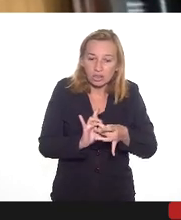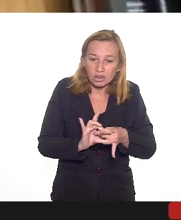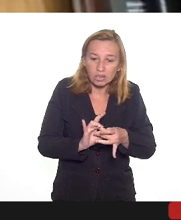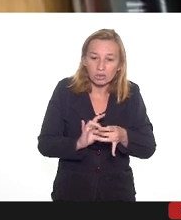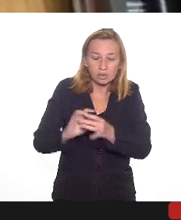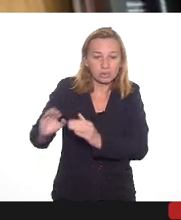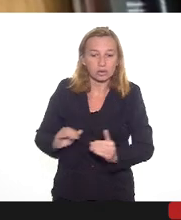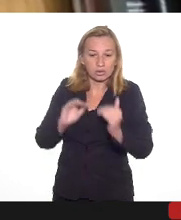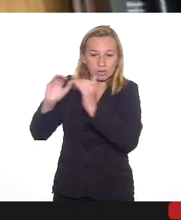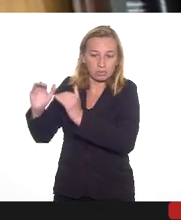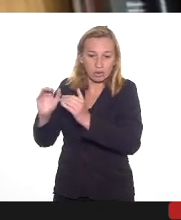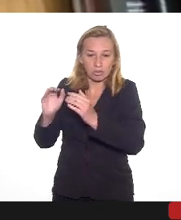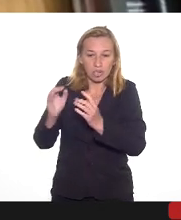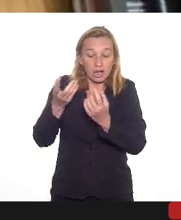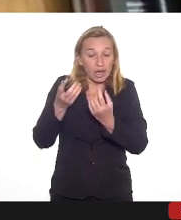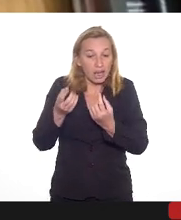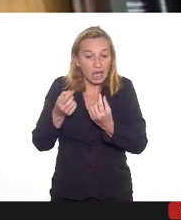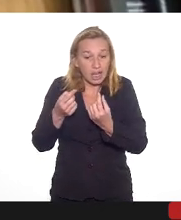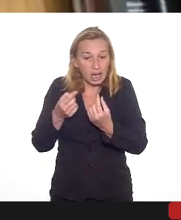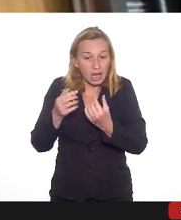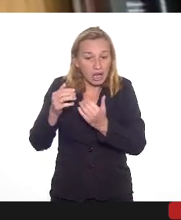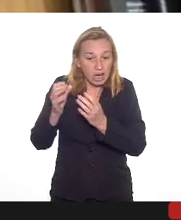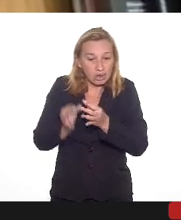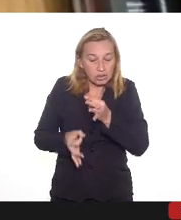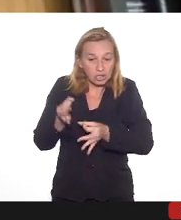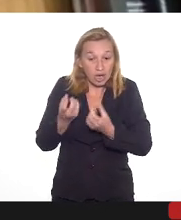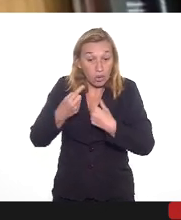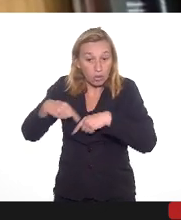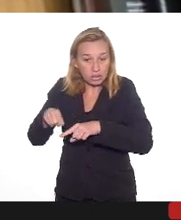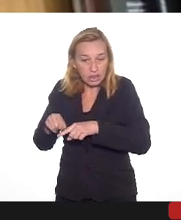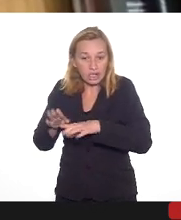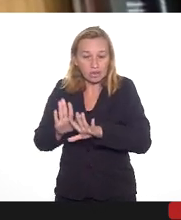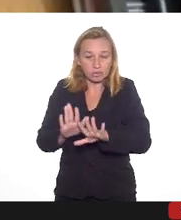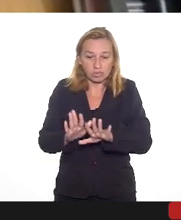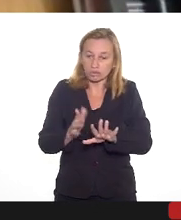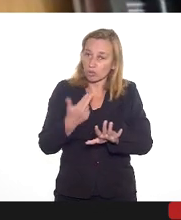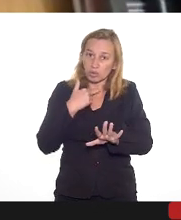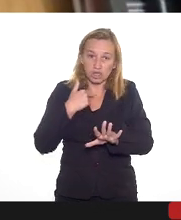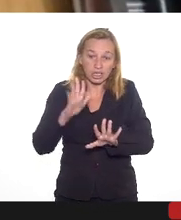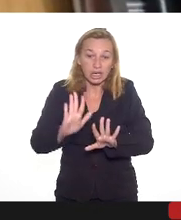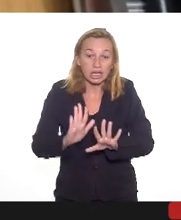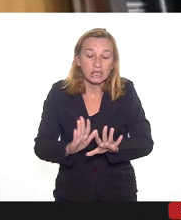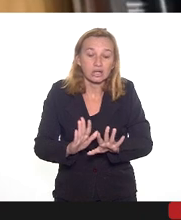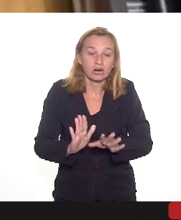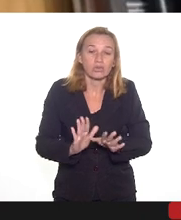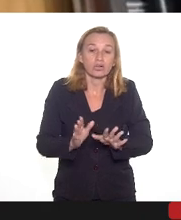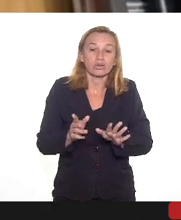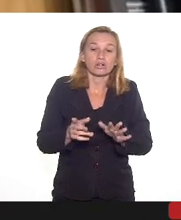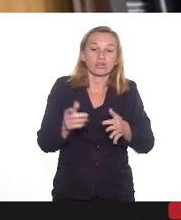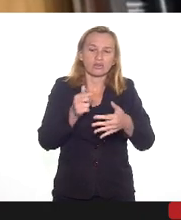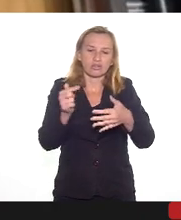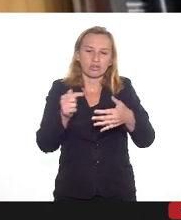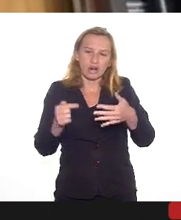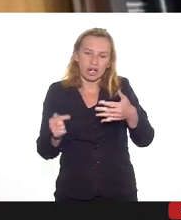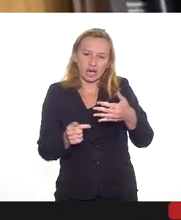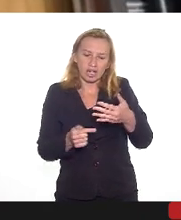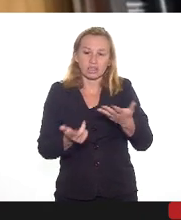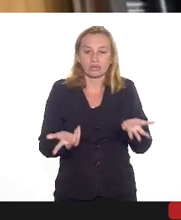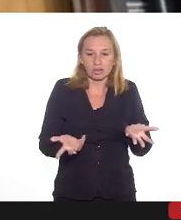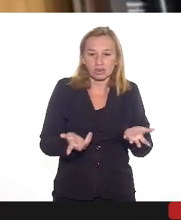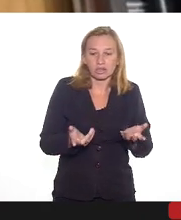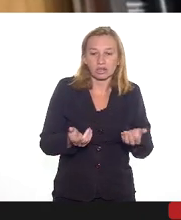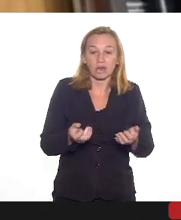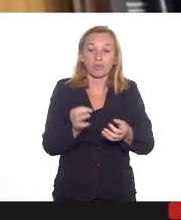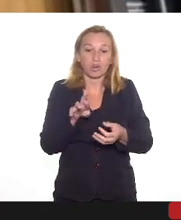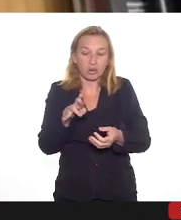Supremo contrária a esse formato. Então, não poderia ser feito dessa forma. Então, foram estabelecidas uma série de condicionantes e esse parecer foi submetido